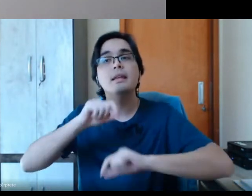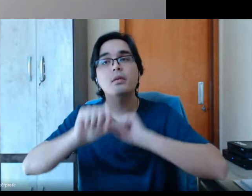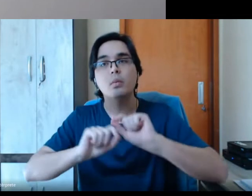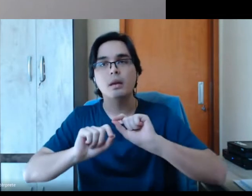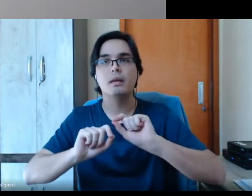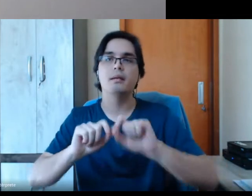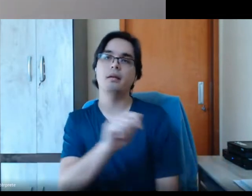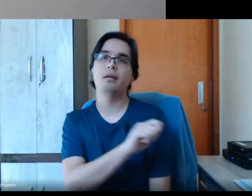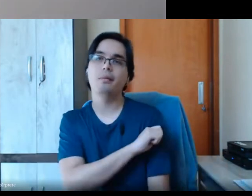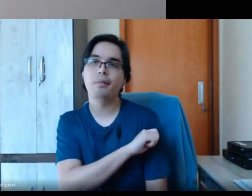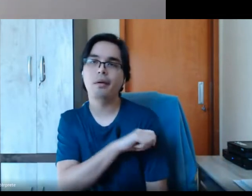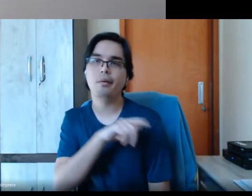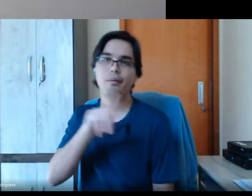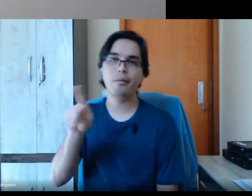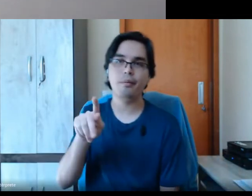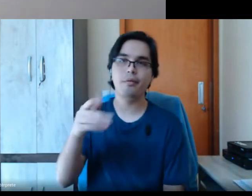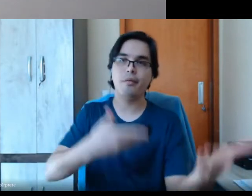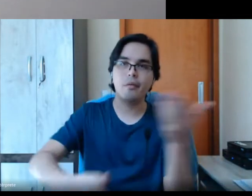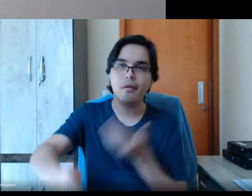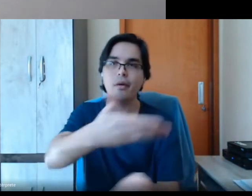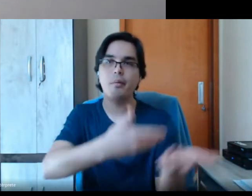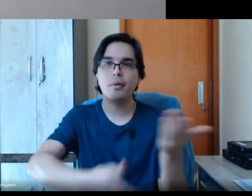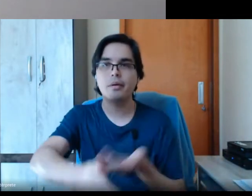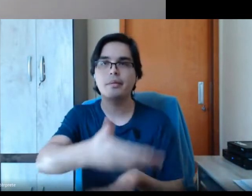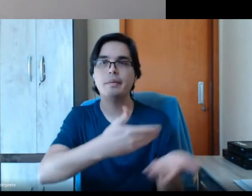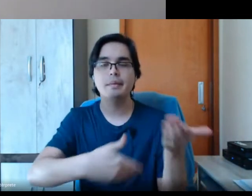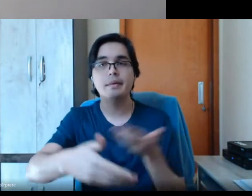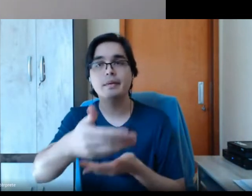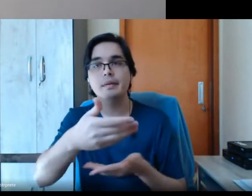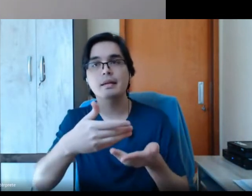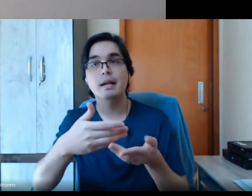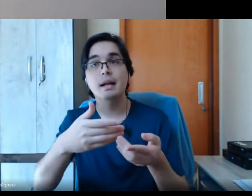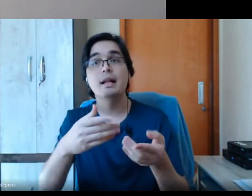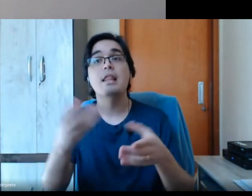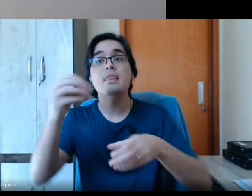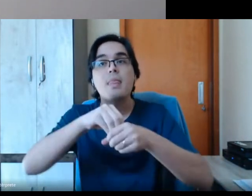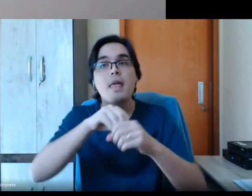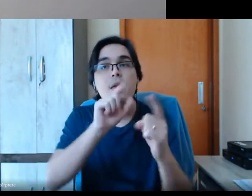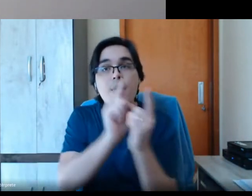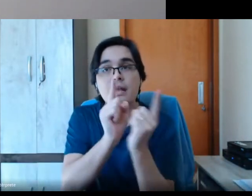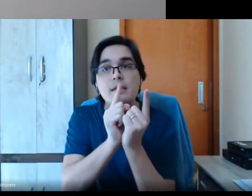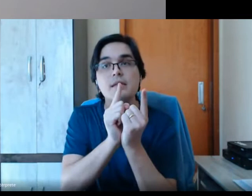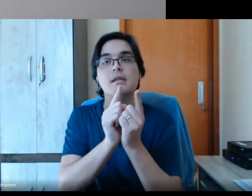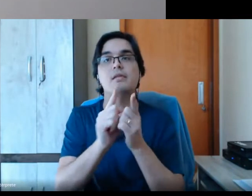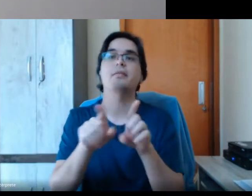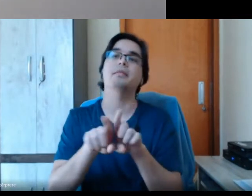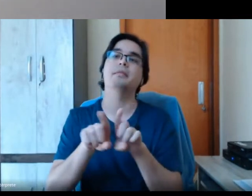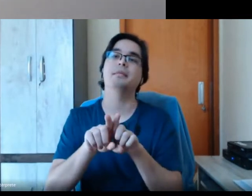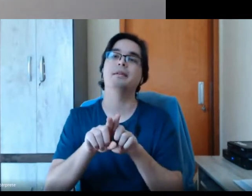engajamento docente nas atividades, tá? Nessas atividades que são apresentadas, tá bom?